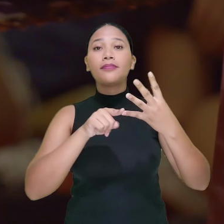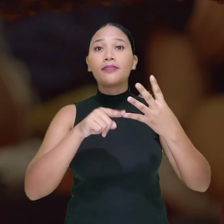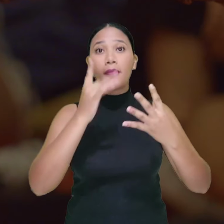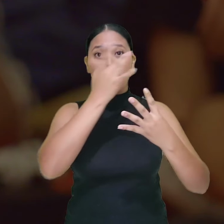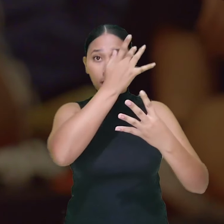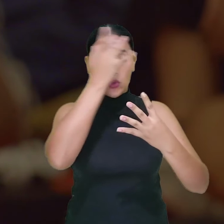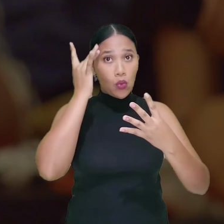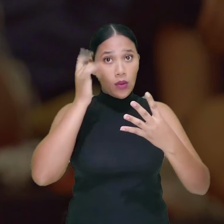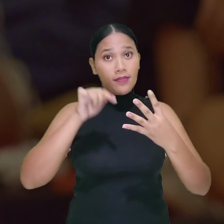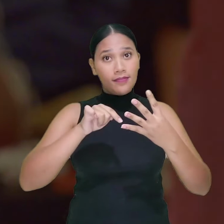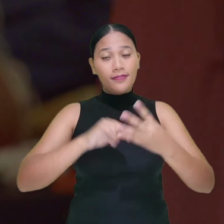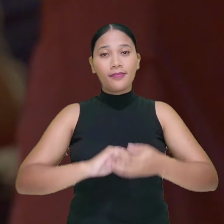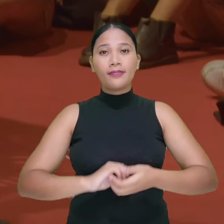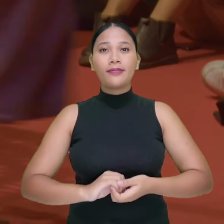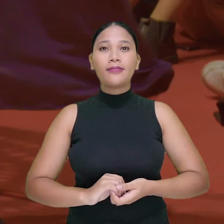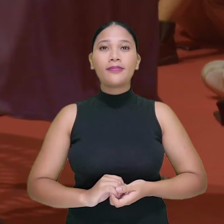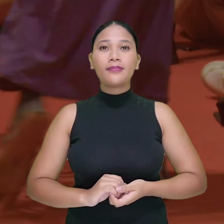e o quarto P seria pessoa.